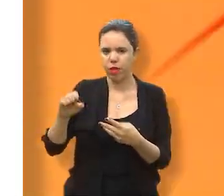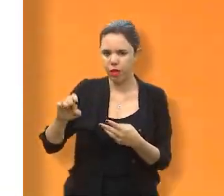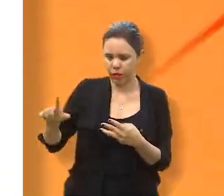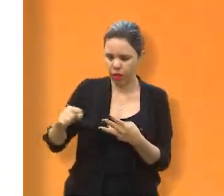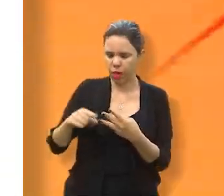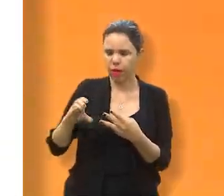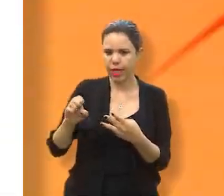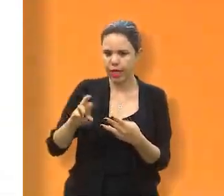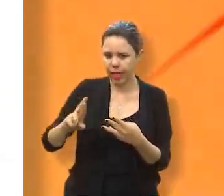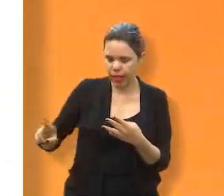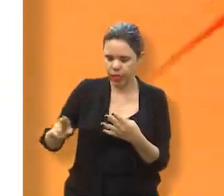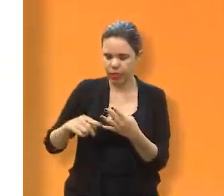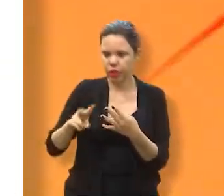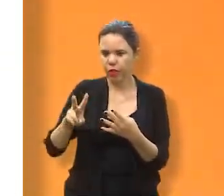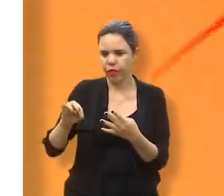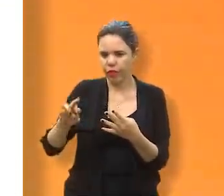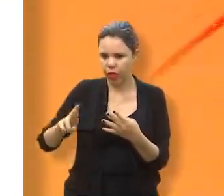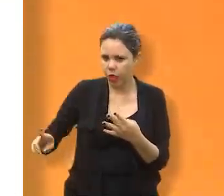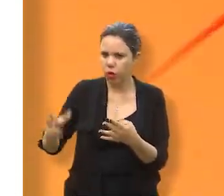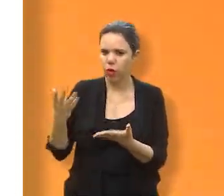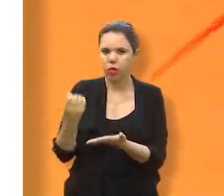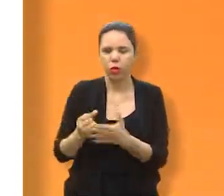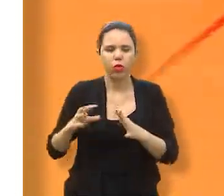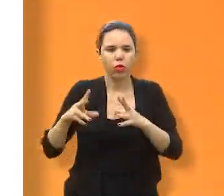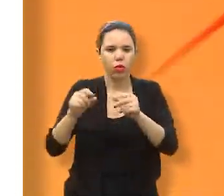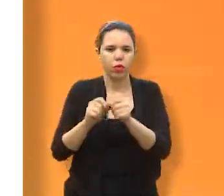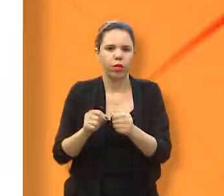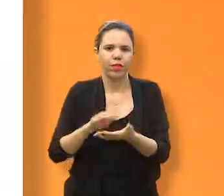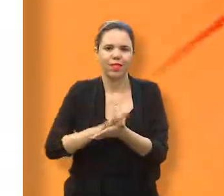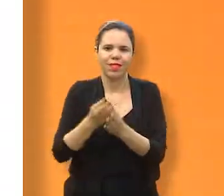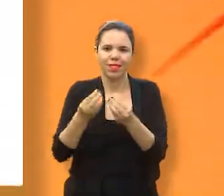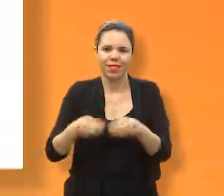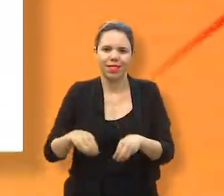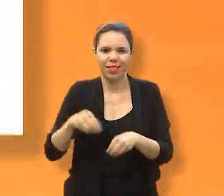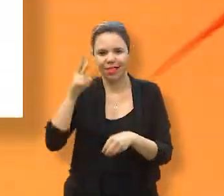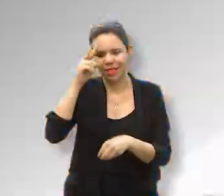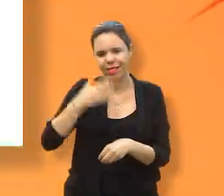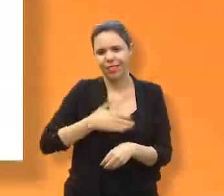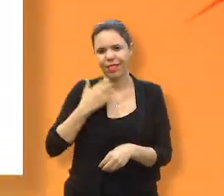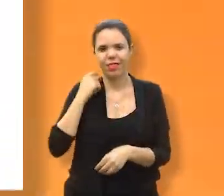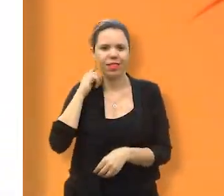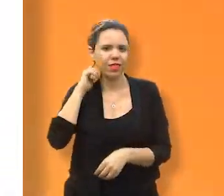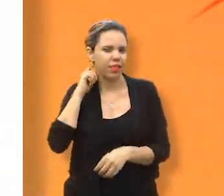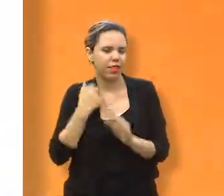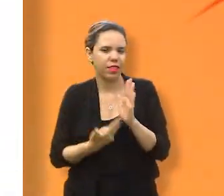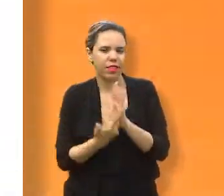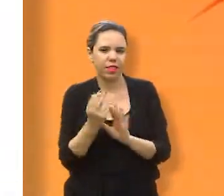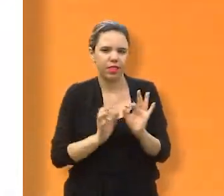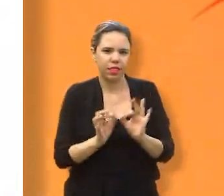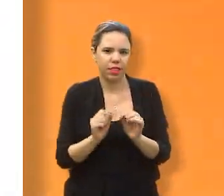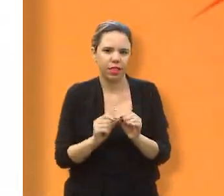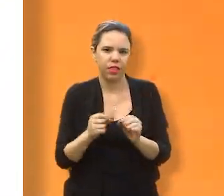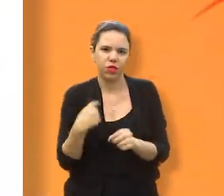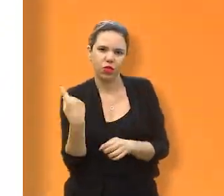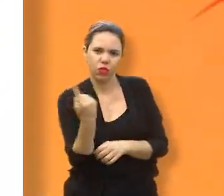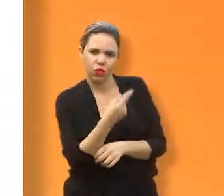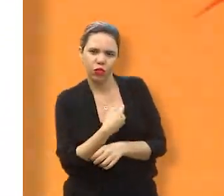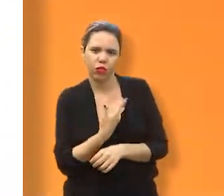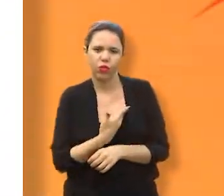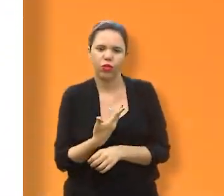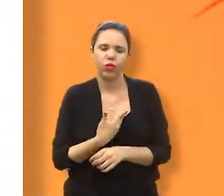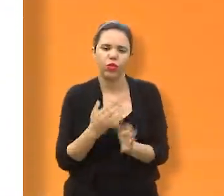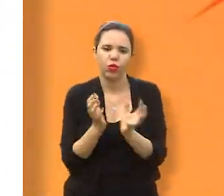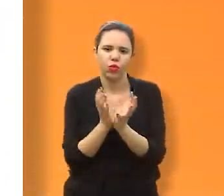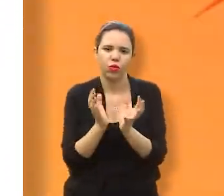eles não recebiam tudo porque eu não queria estragar a história, eu não queria estragar a surpresa. O quadrinho foi feito para nós, né? Para o